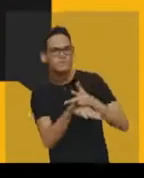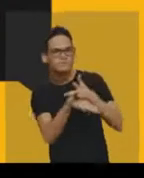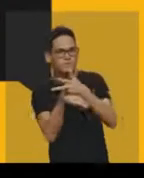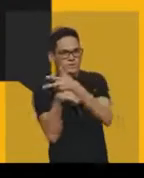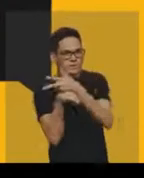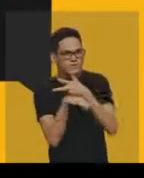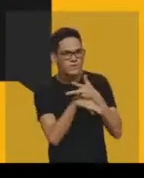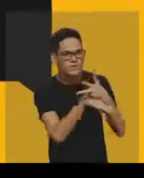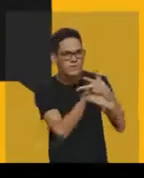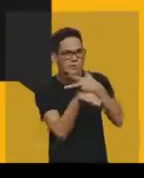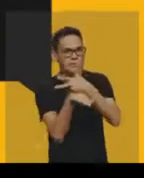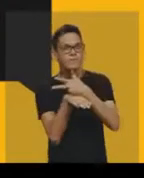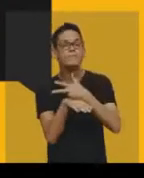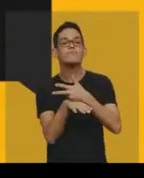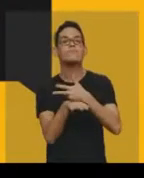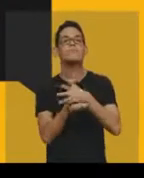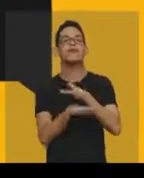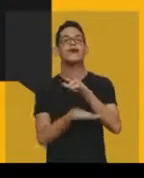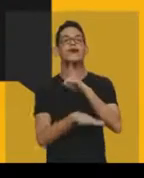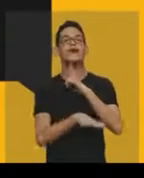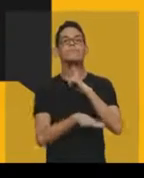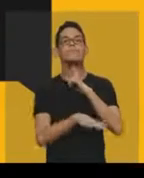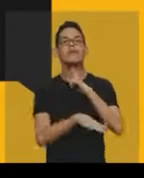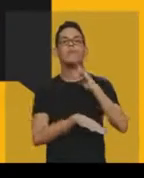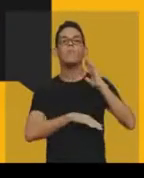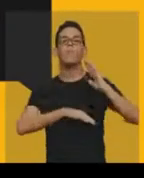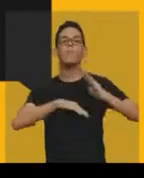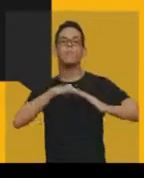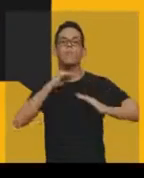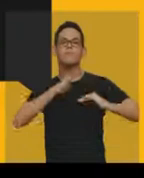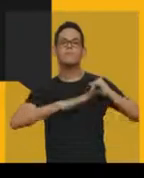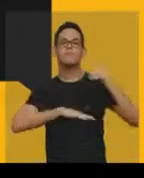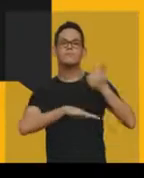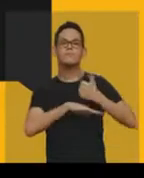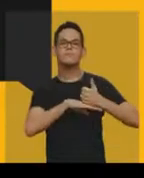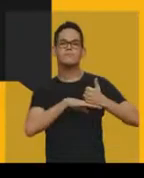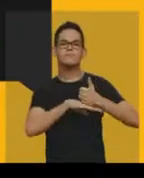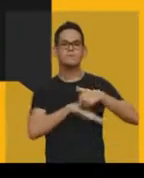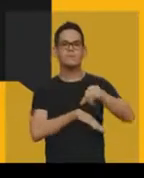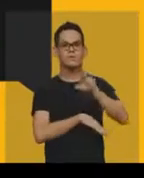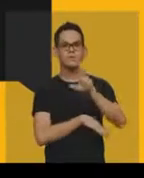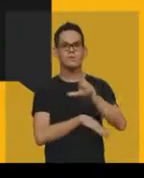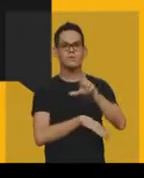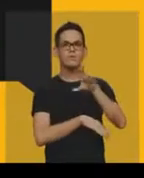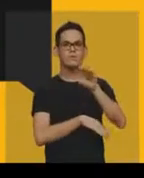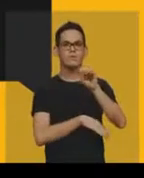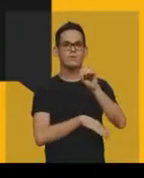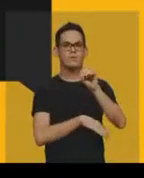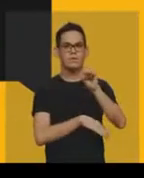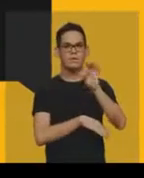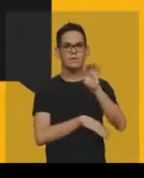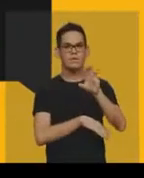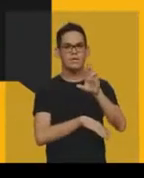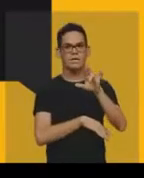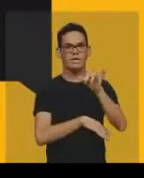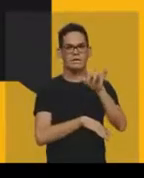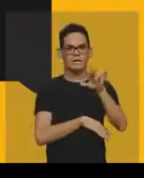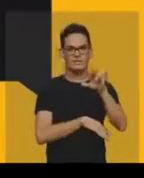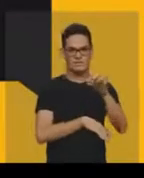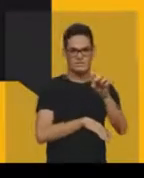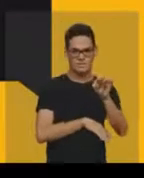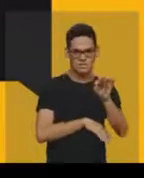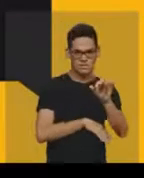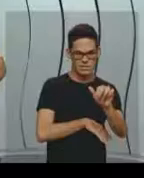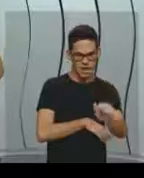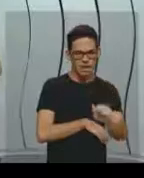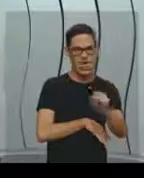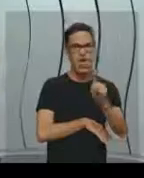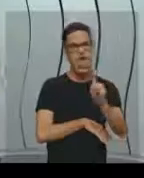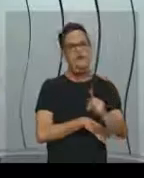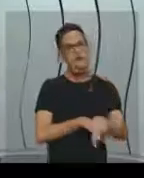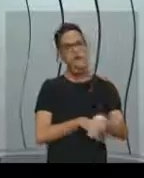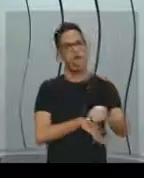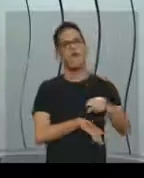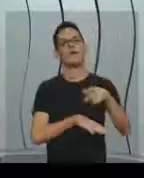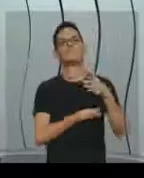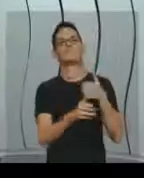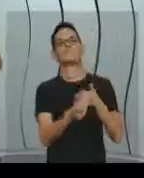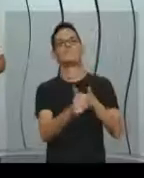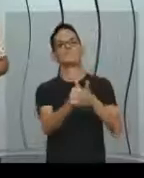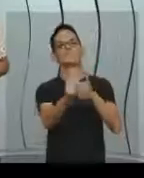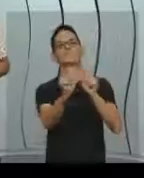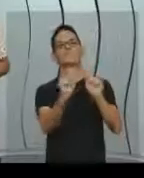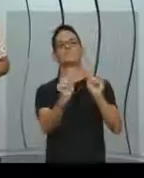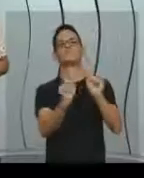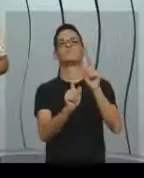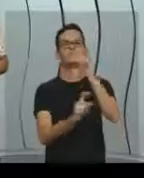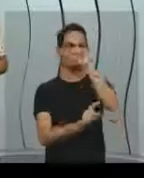enfim, né? Ele é um guia para a sua obra de audiovisual. E nós